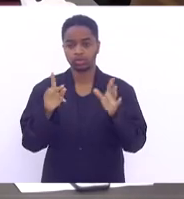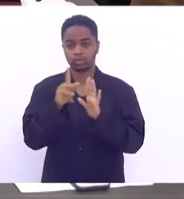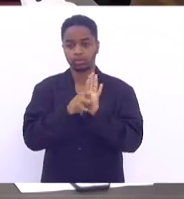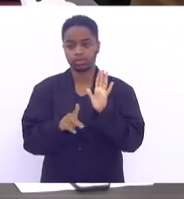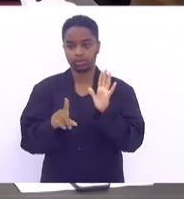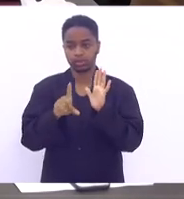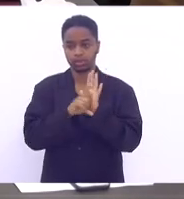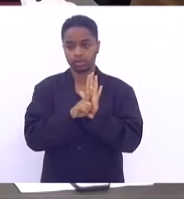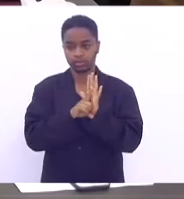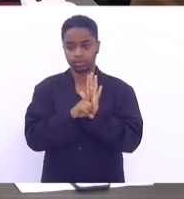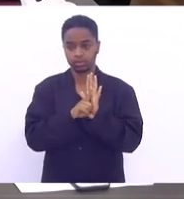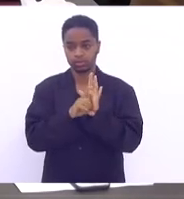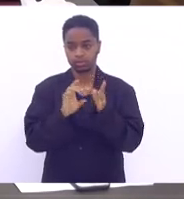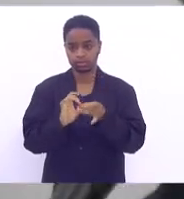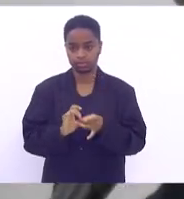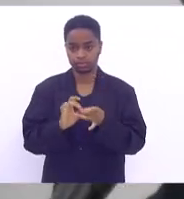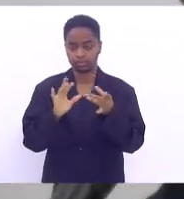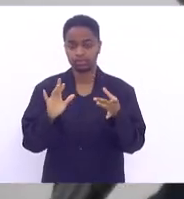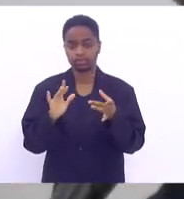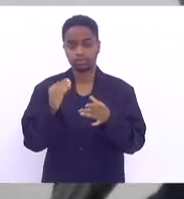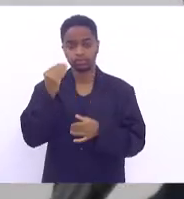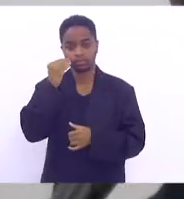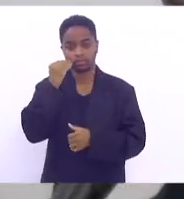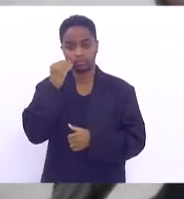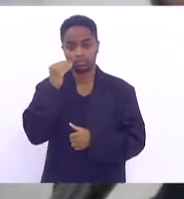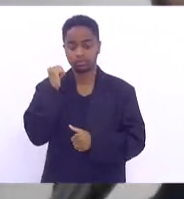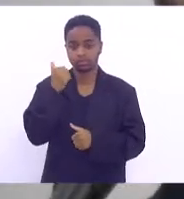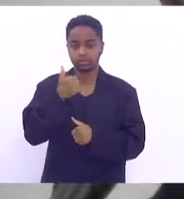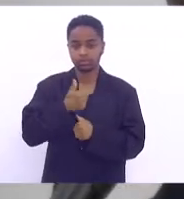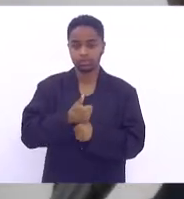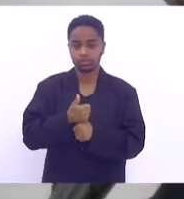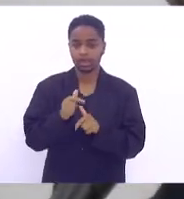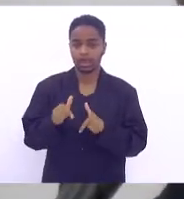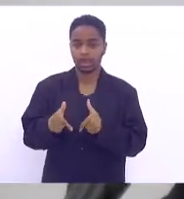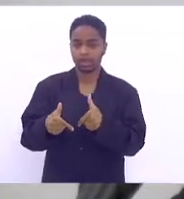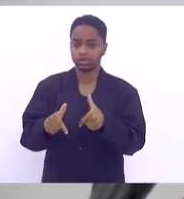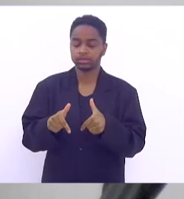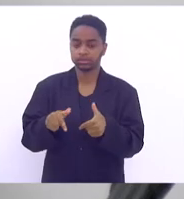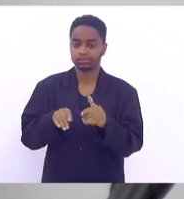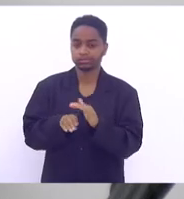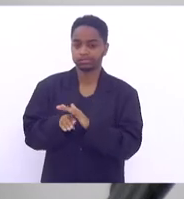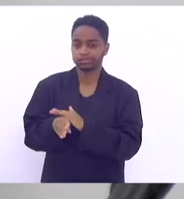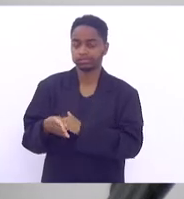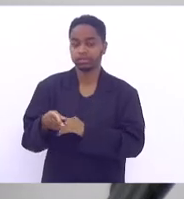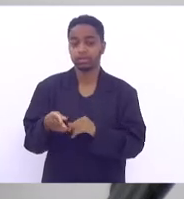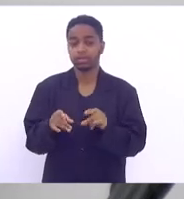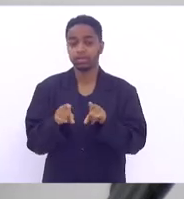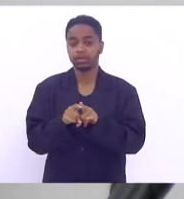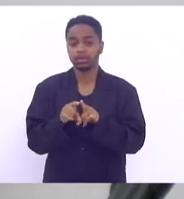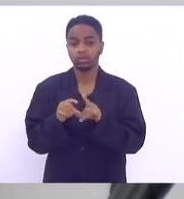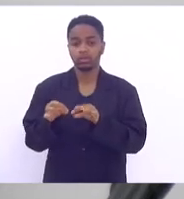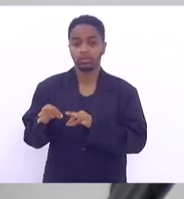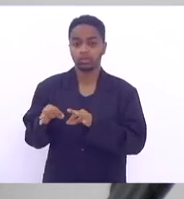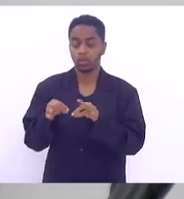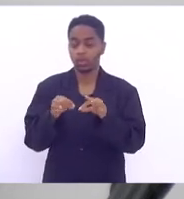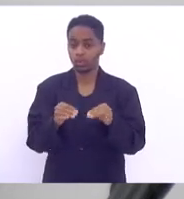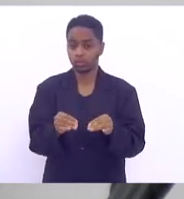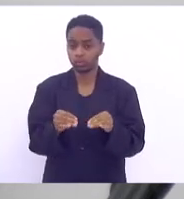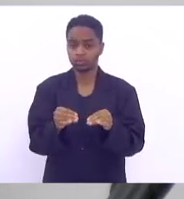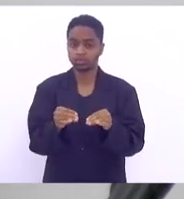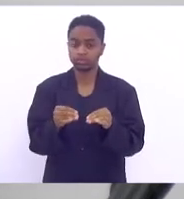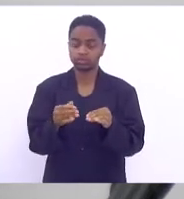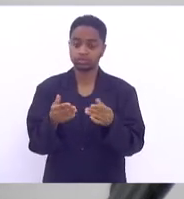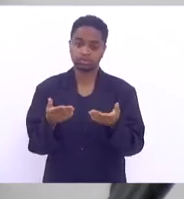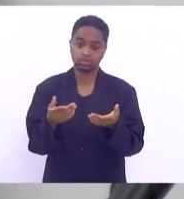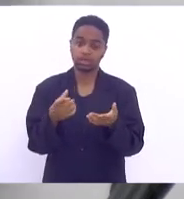leis autorizativos para suplantar o vício de iniciativa e prestigiar o colega, todos eles, em tese, teriam